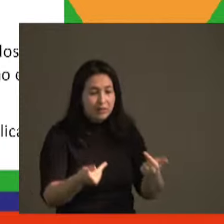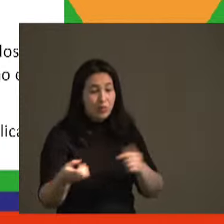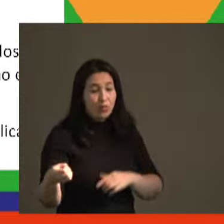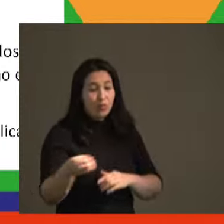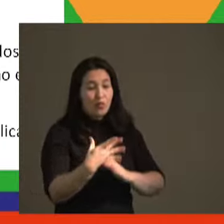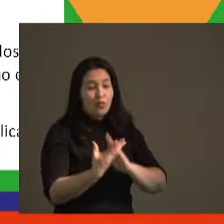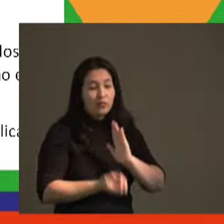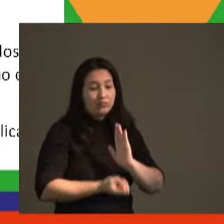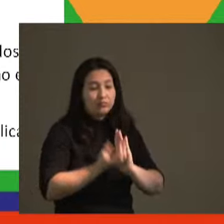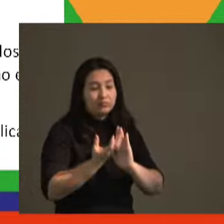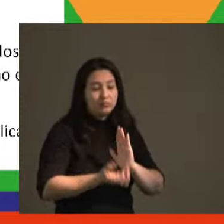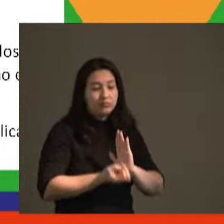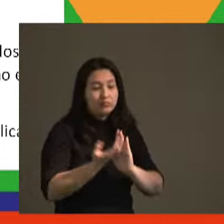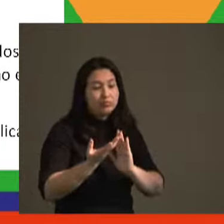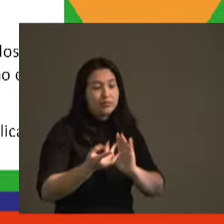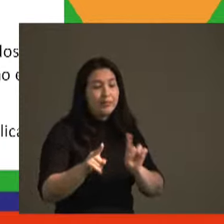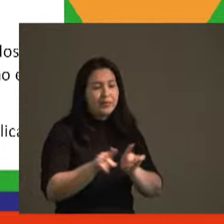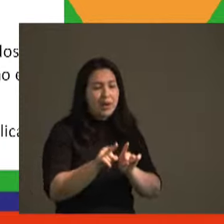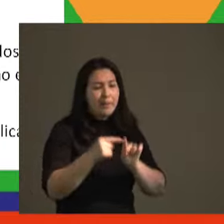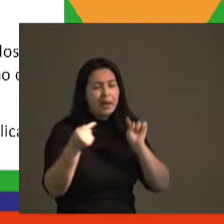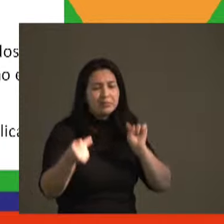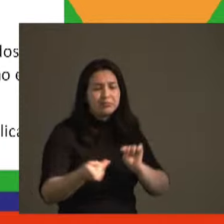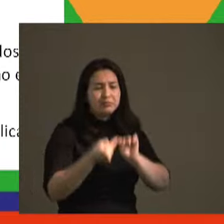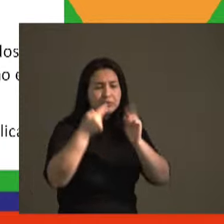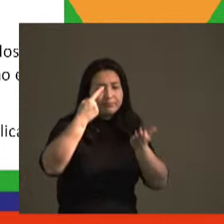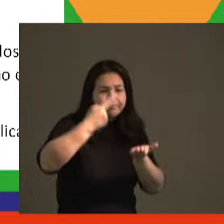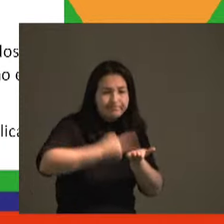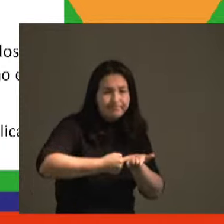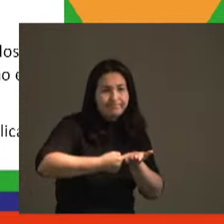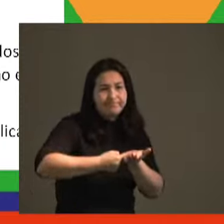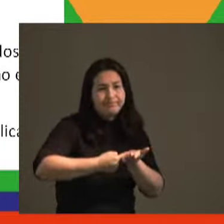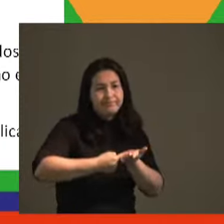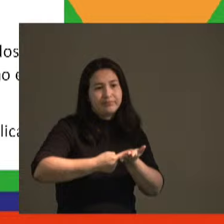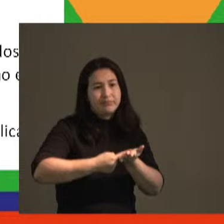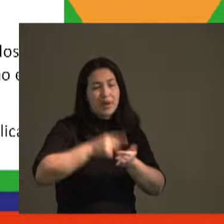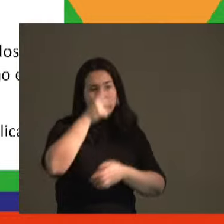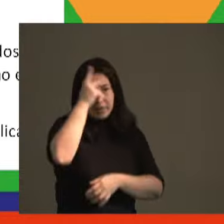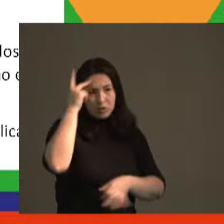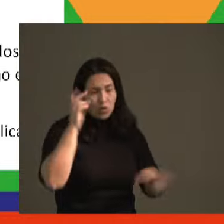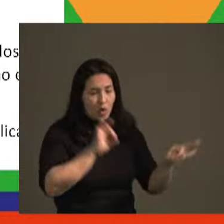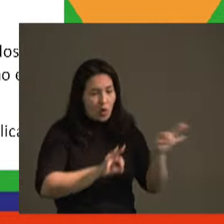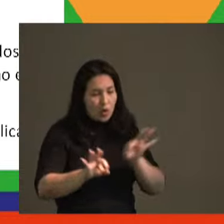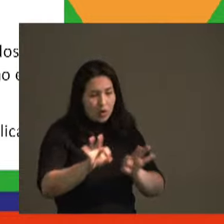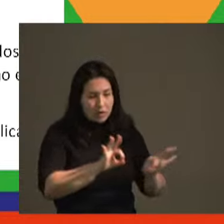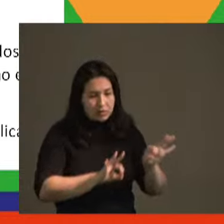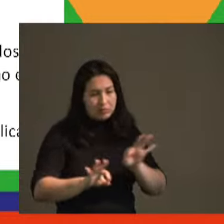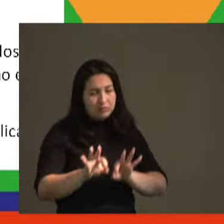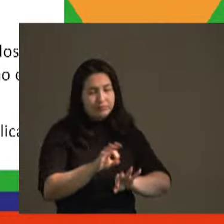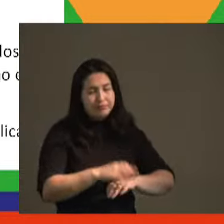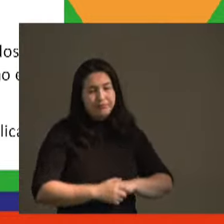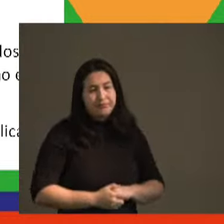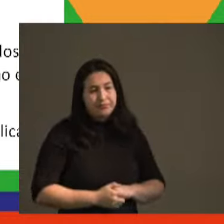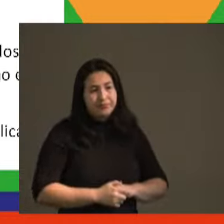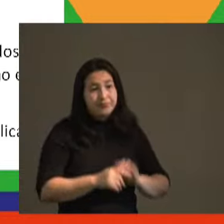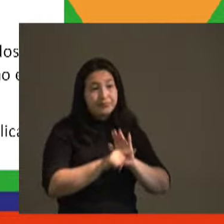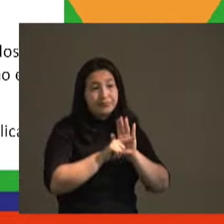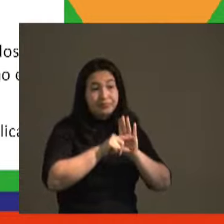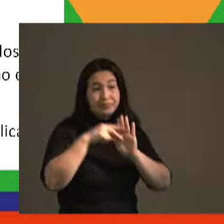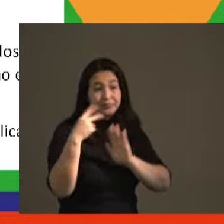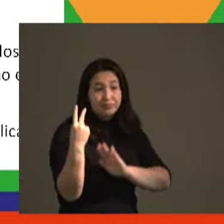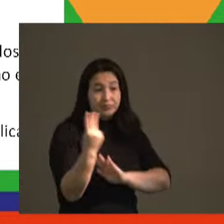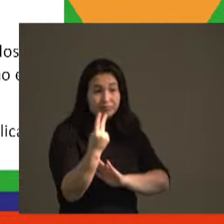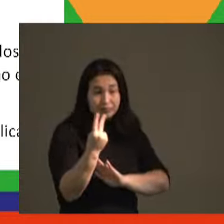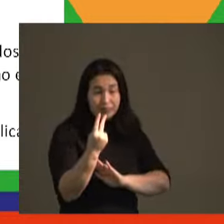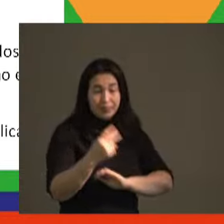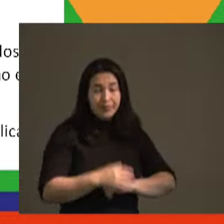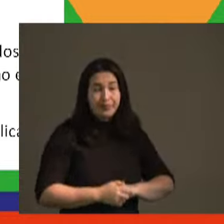Viver Sem Limite e as respectivas metas serão estabelecidas pelo Comitê Gestor da CIDPD. Parágrafo 2º. O